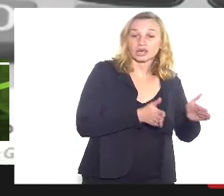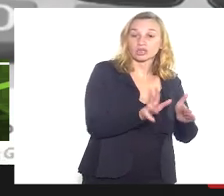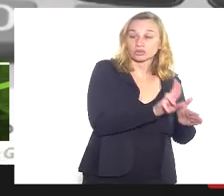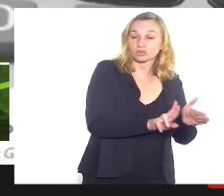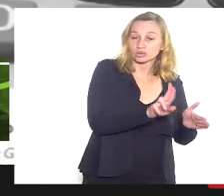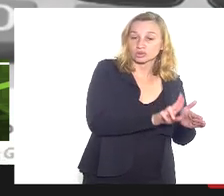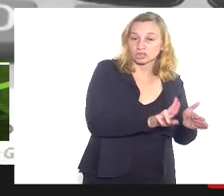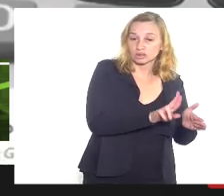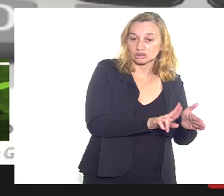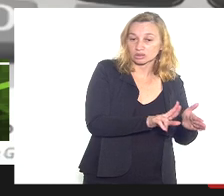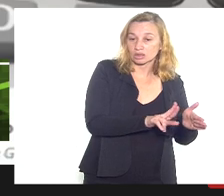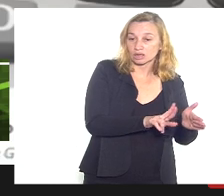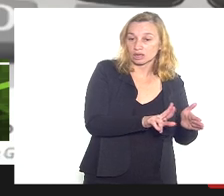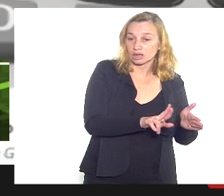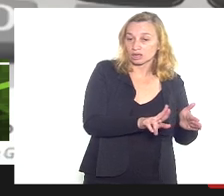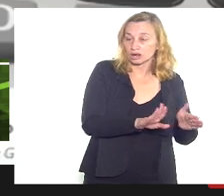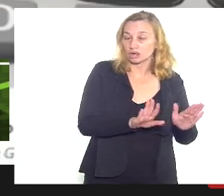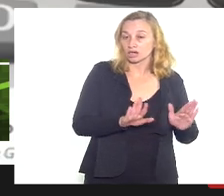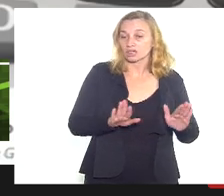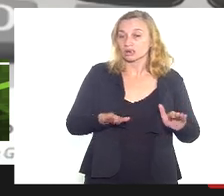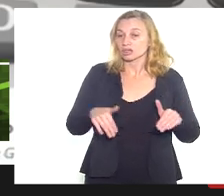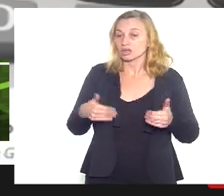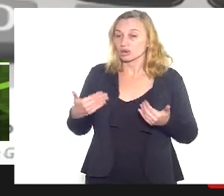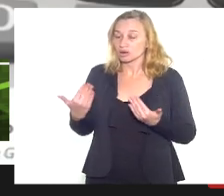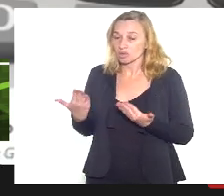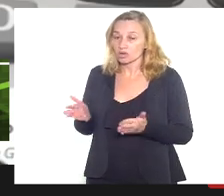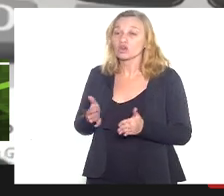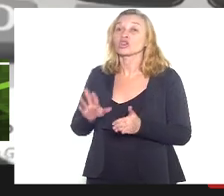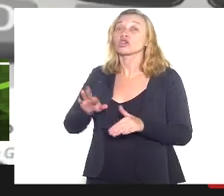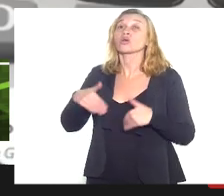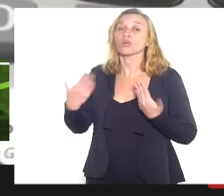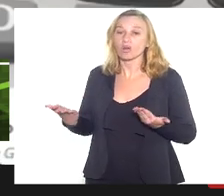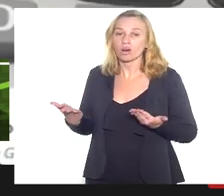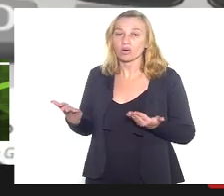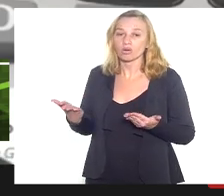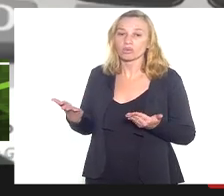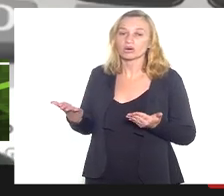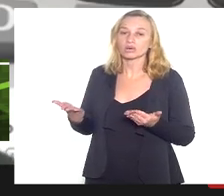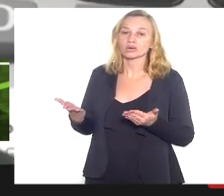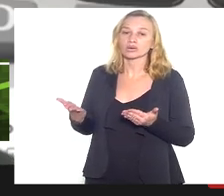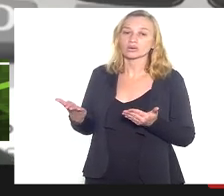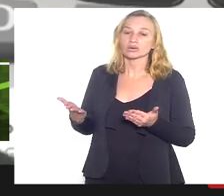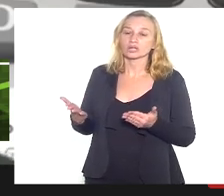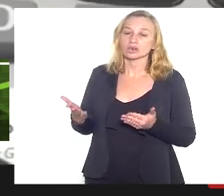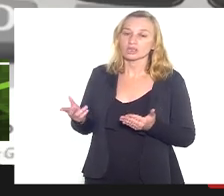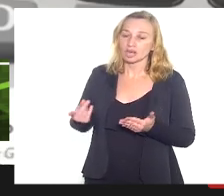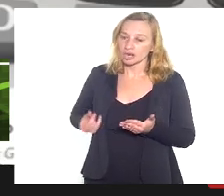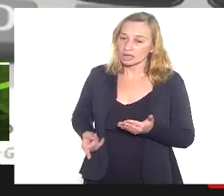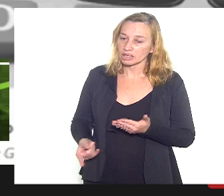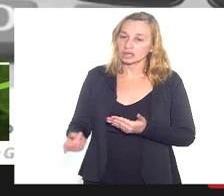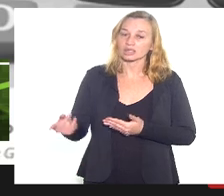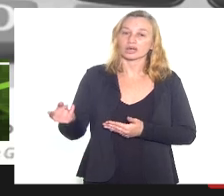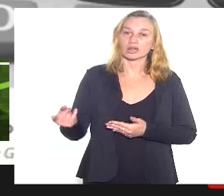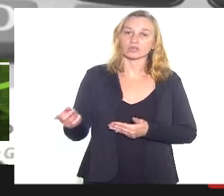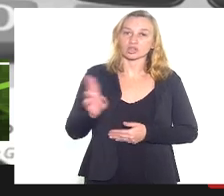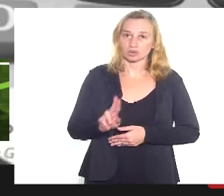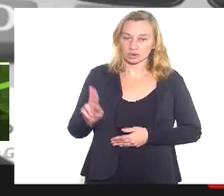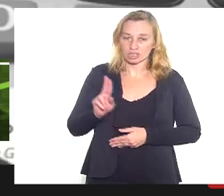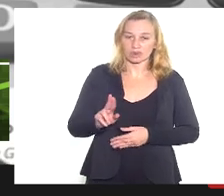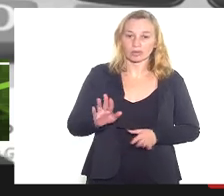permanentes. Como consequência deste tratamento, o Convênio 3, de igual